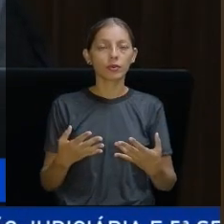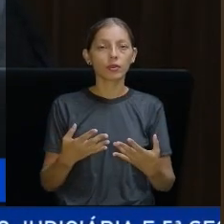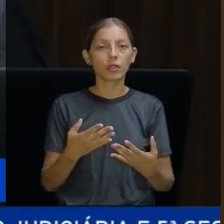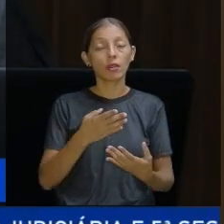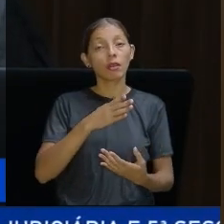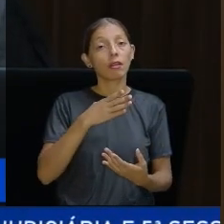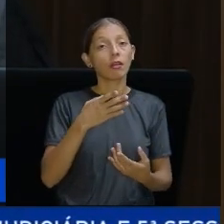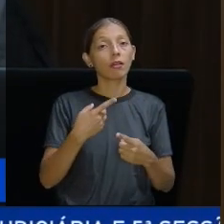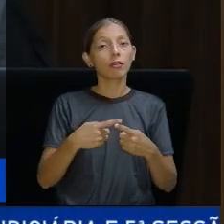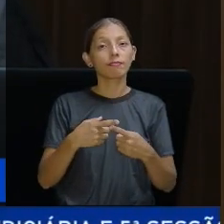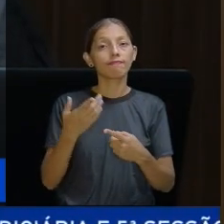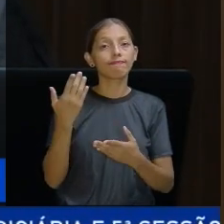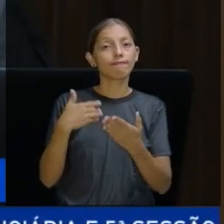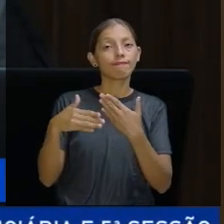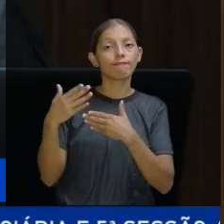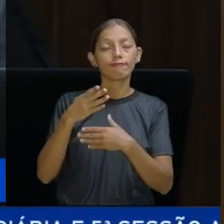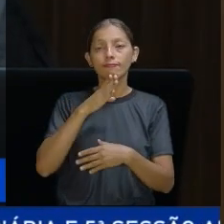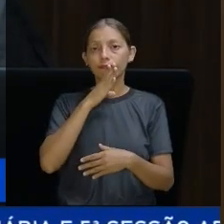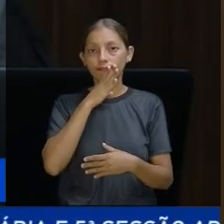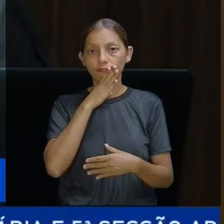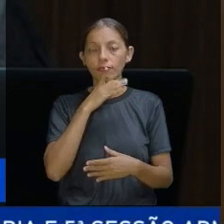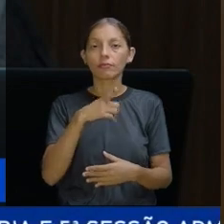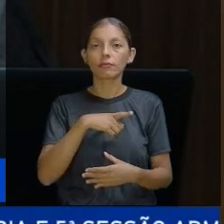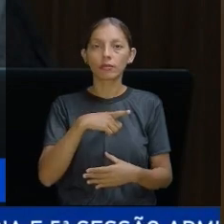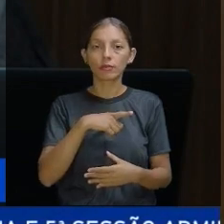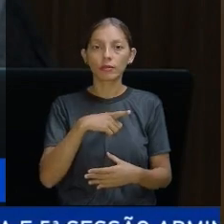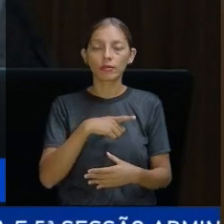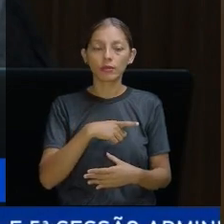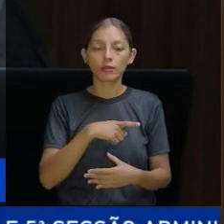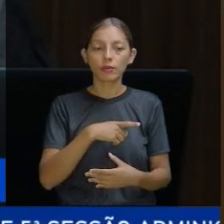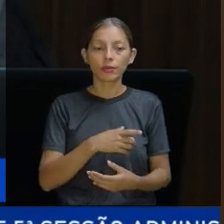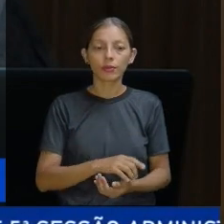no entendimento do embargante e relacionaram as requeridas